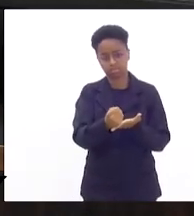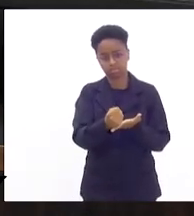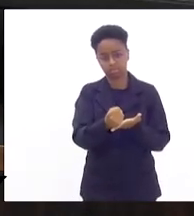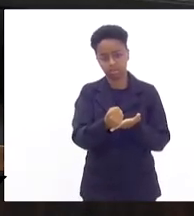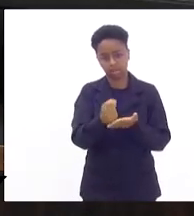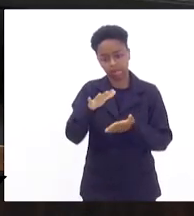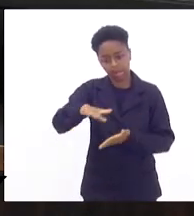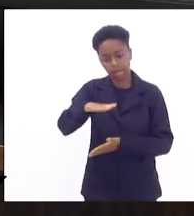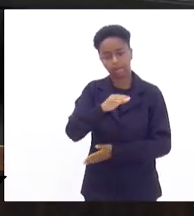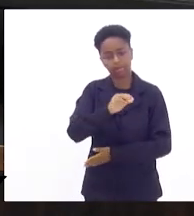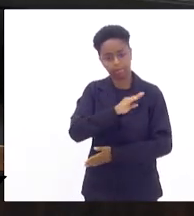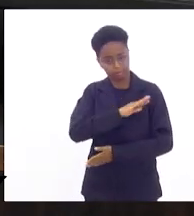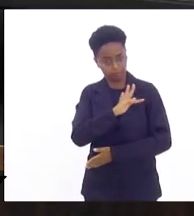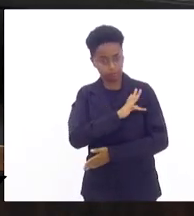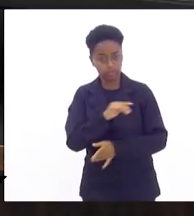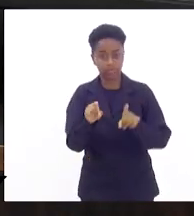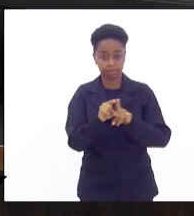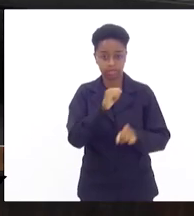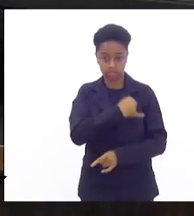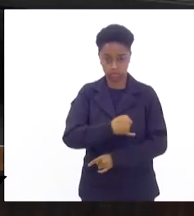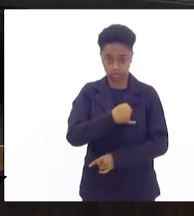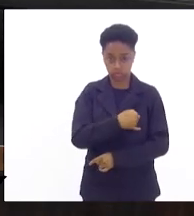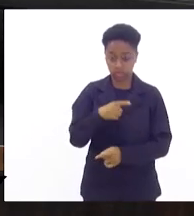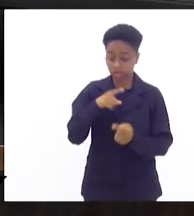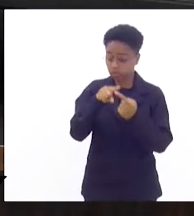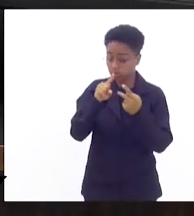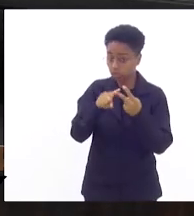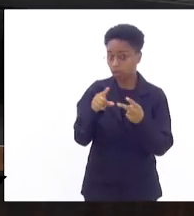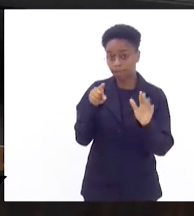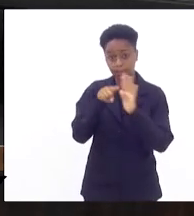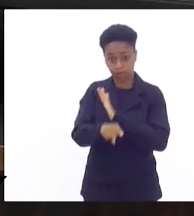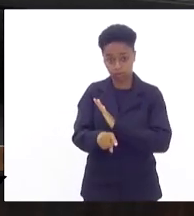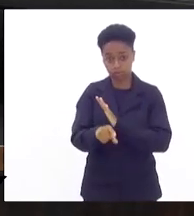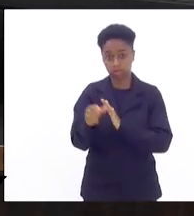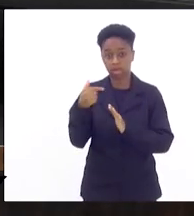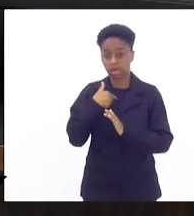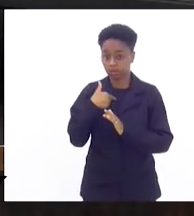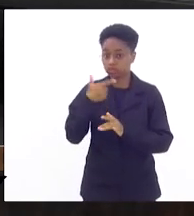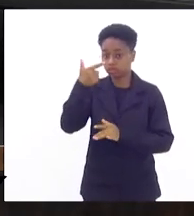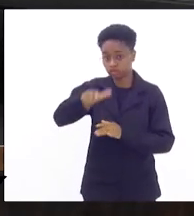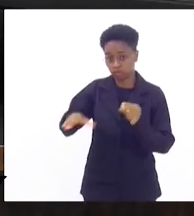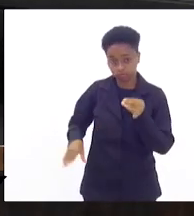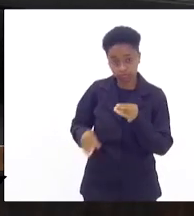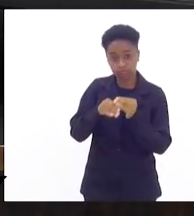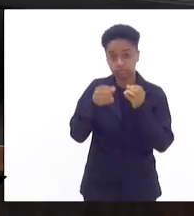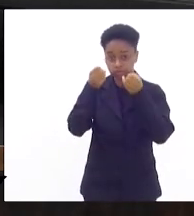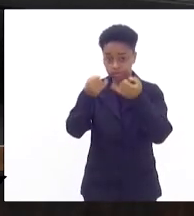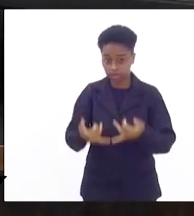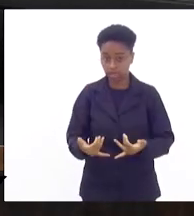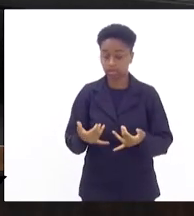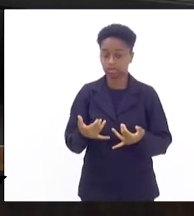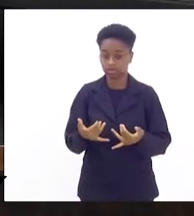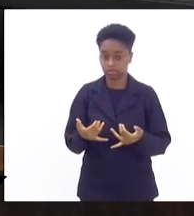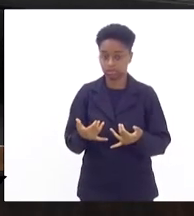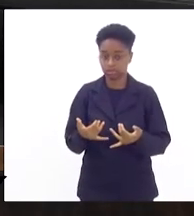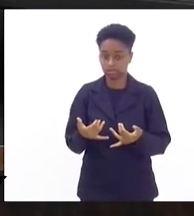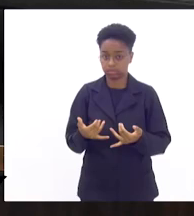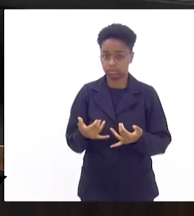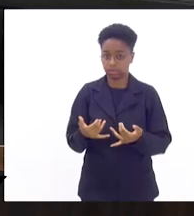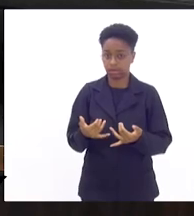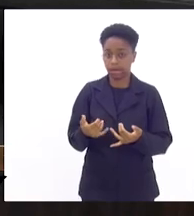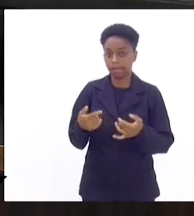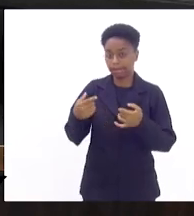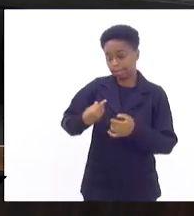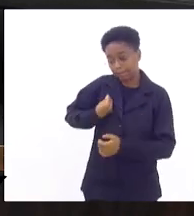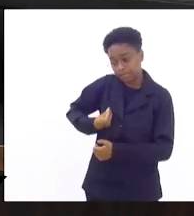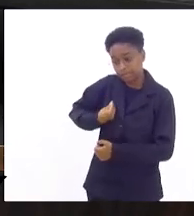na Baixada e em São João de Meriti. São duas perguntas, e aqui reiterar, mais uma vez, a presença e a